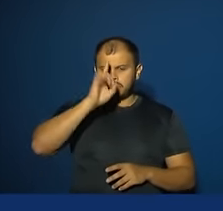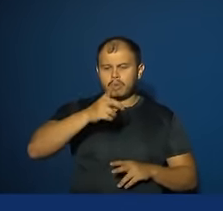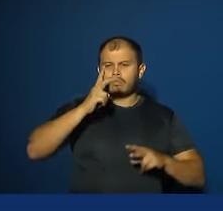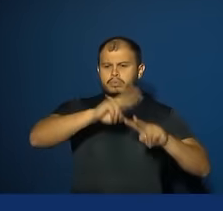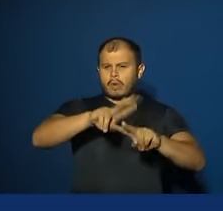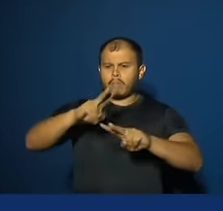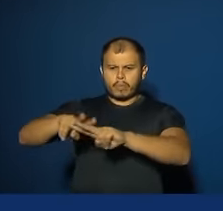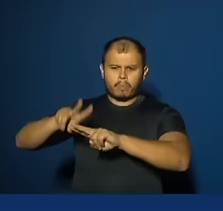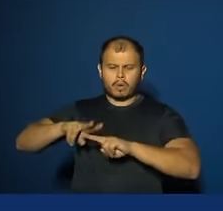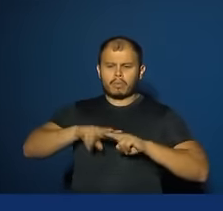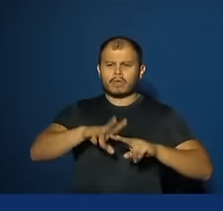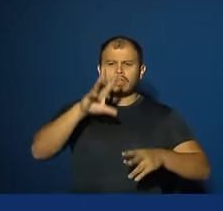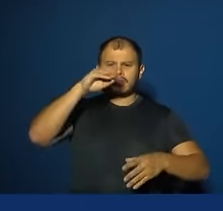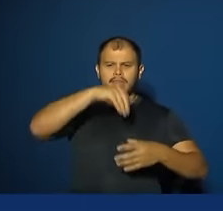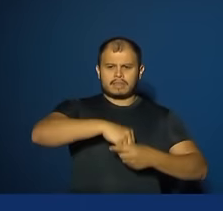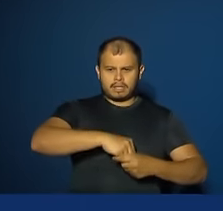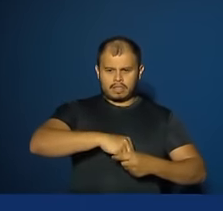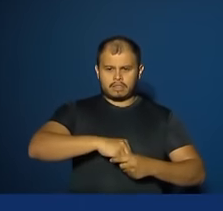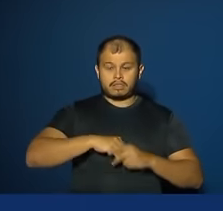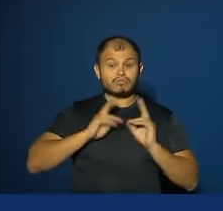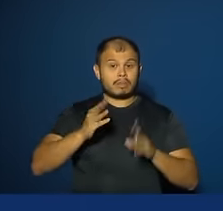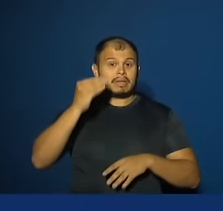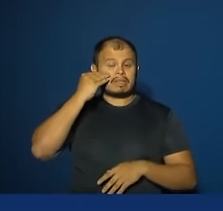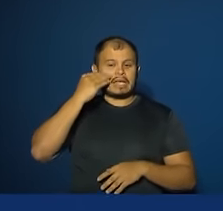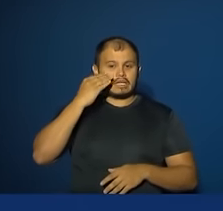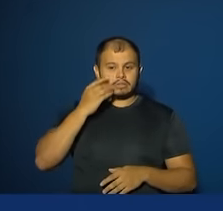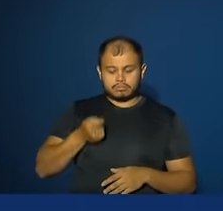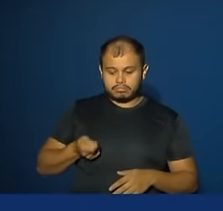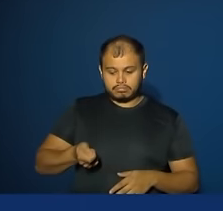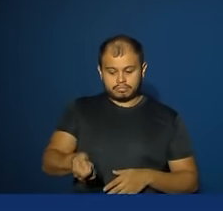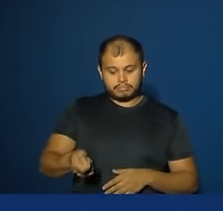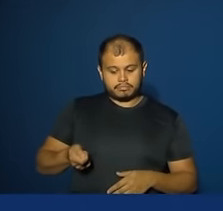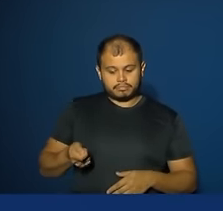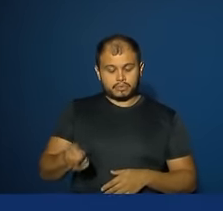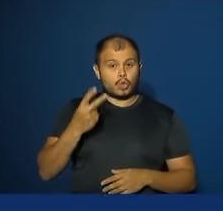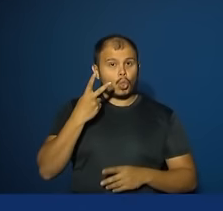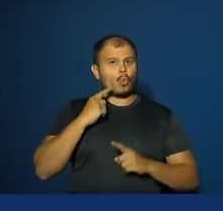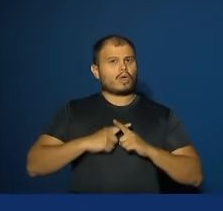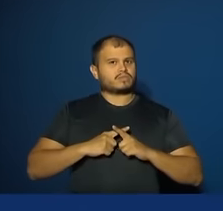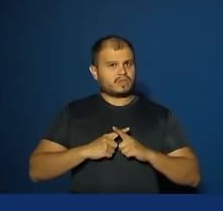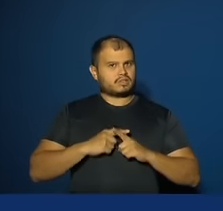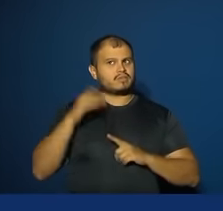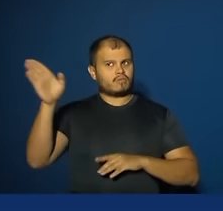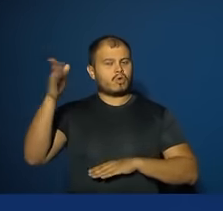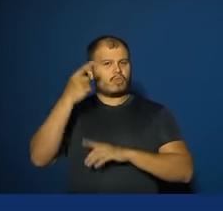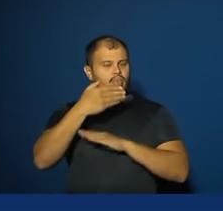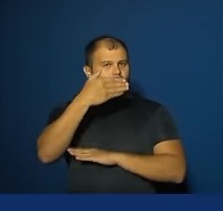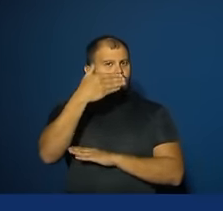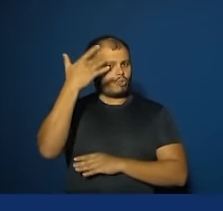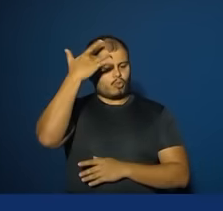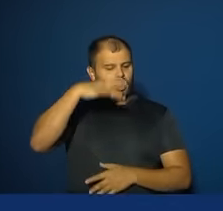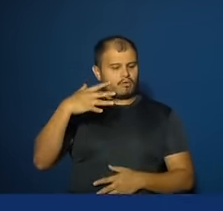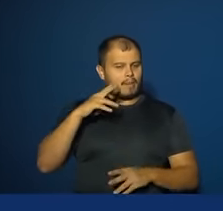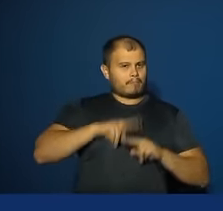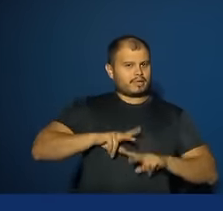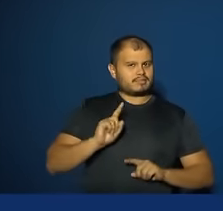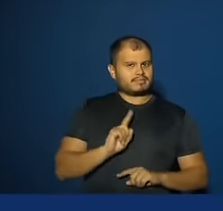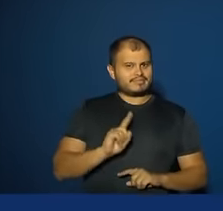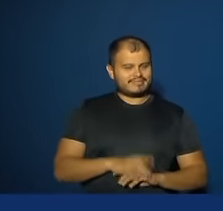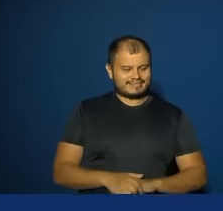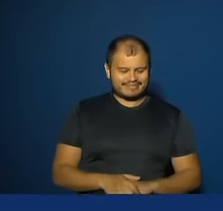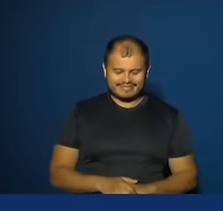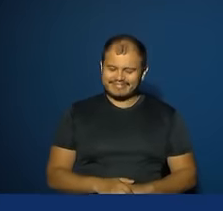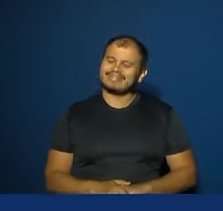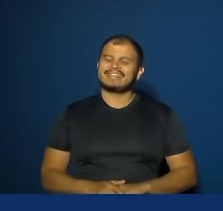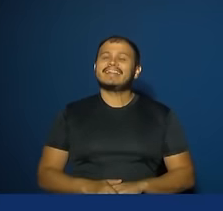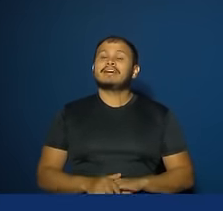hotel exatamente eu sempre testo minha chave duas vezes quando eu entro nesse hotel o o o o o